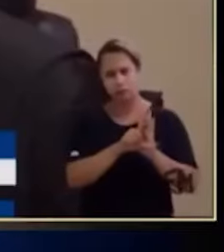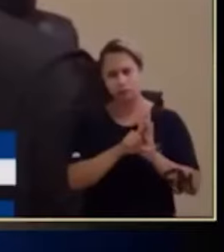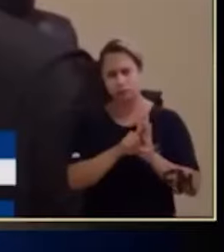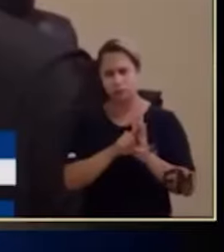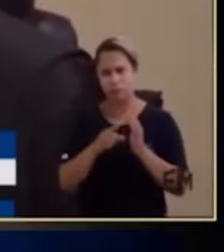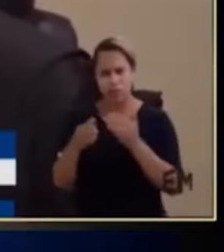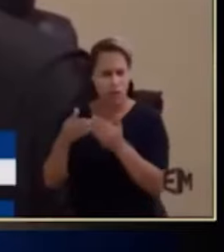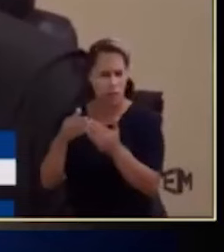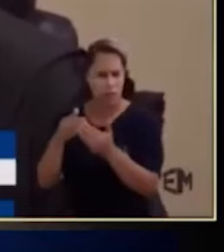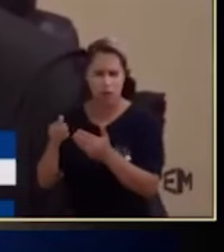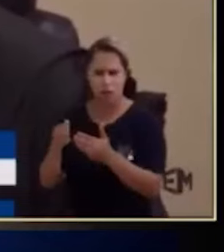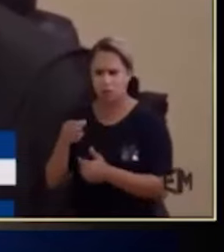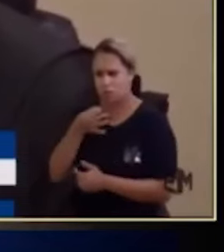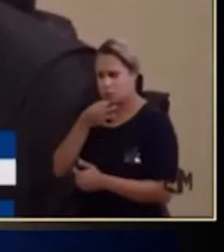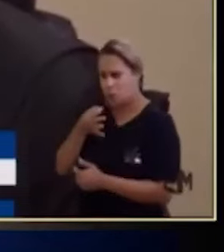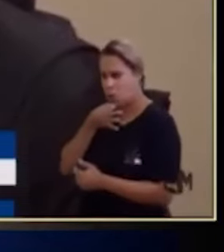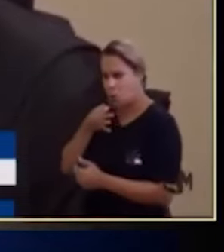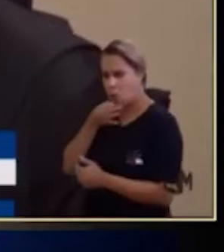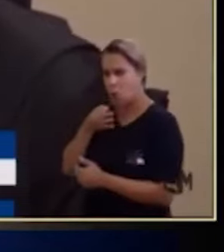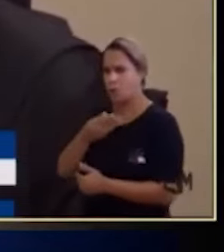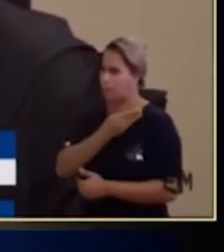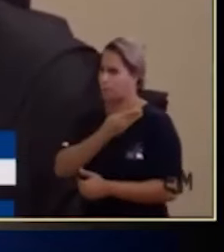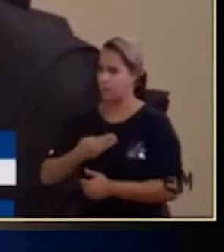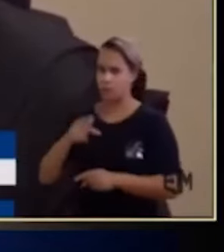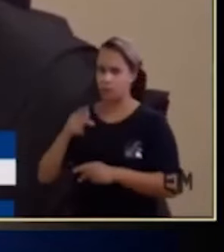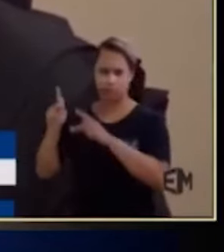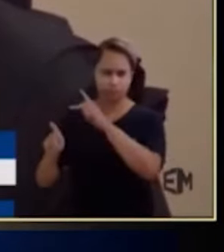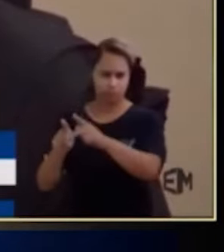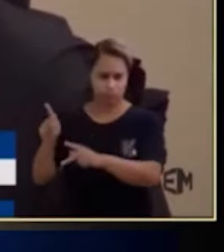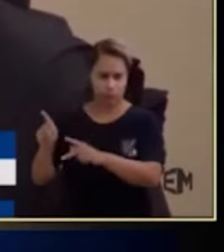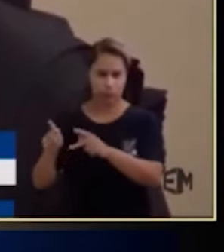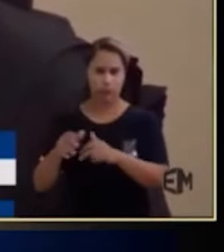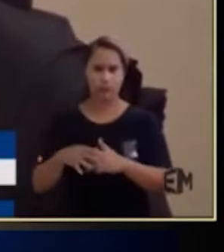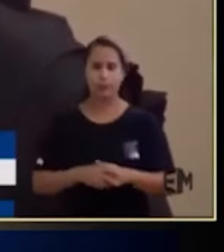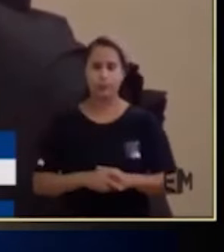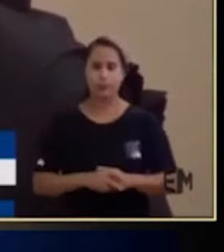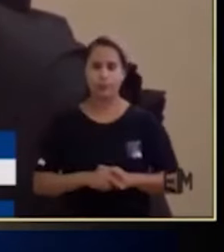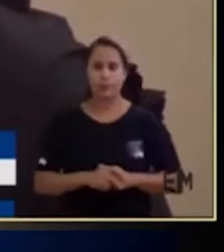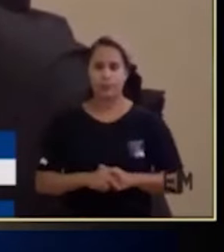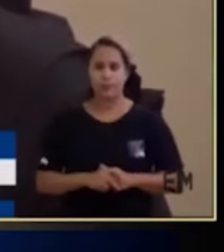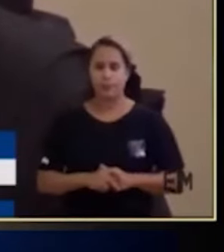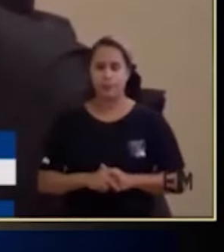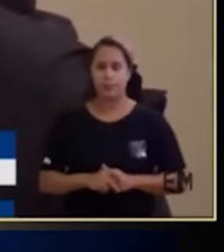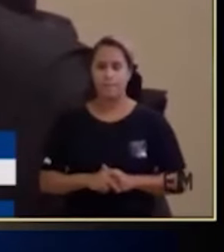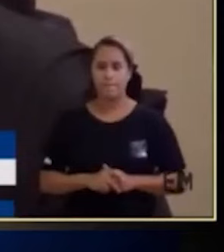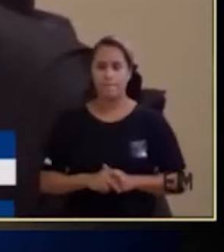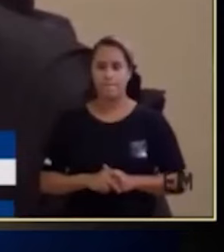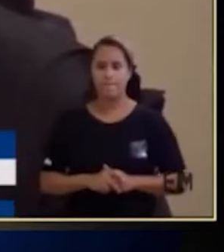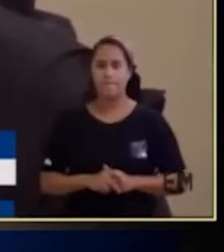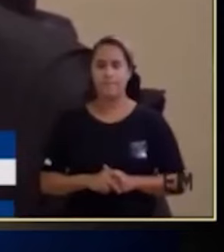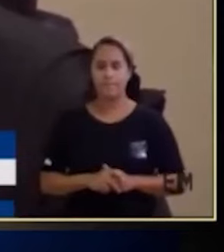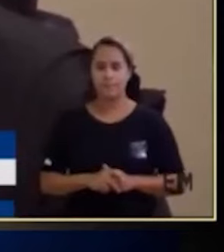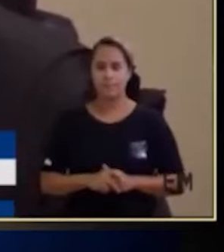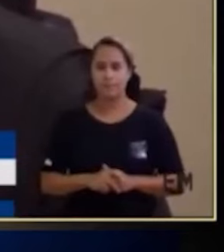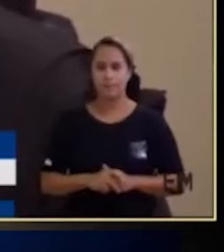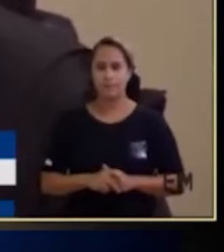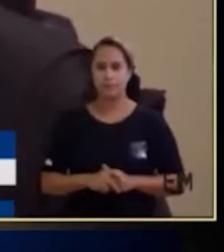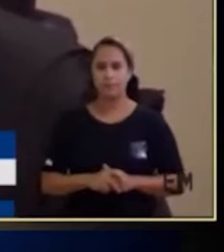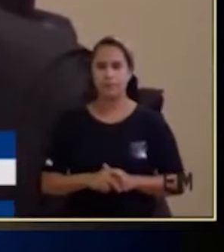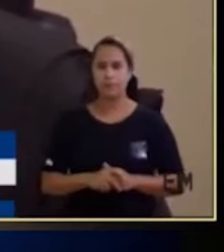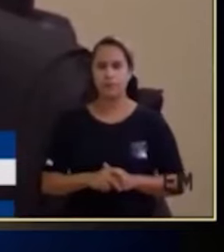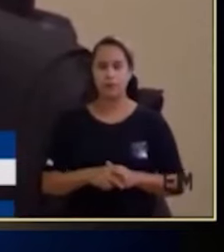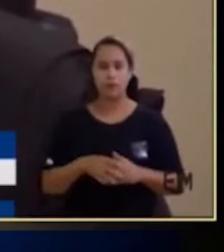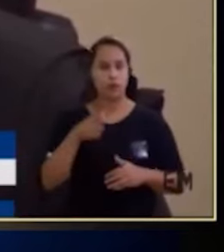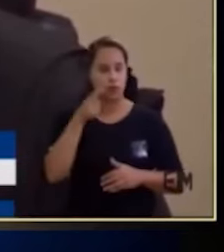o caso específico que é o caso do moro ele passou a fazer a defesa e transformar o moro quase que numa vítima política